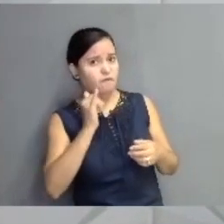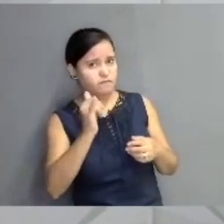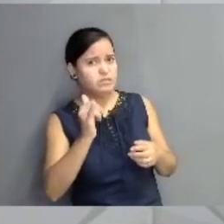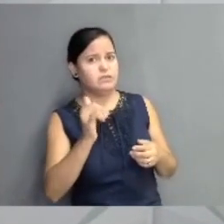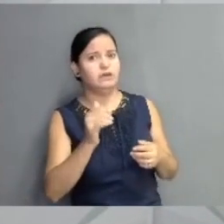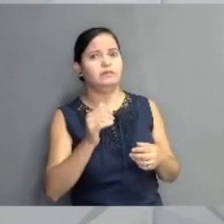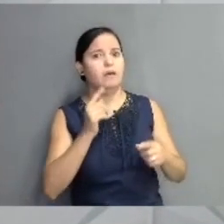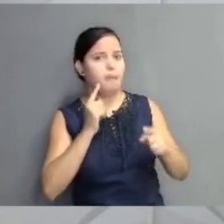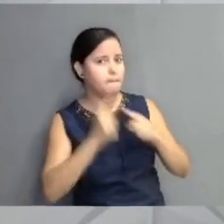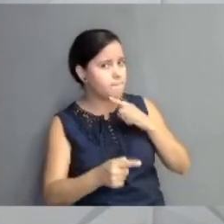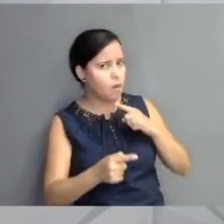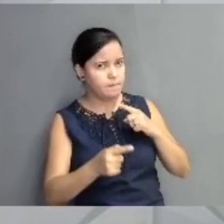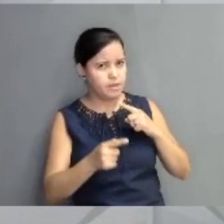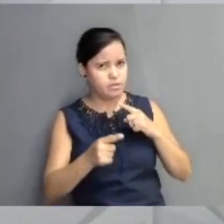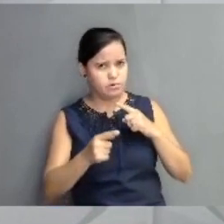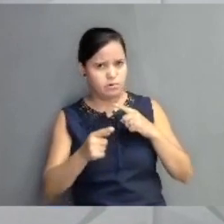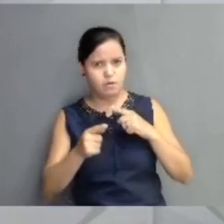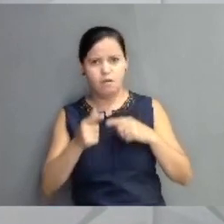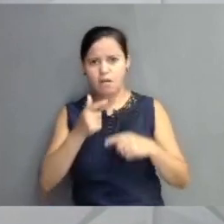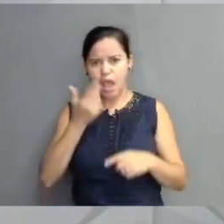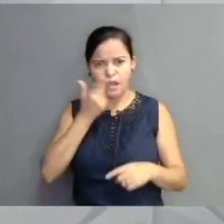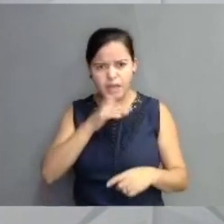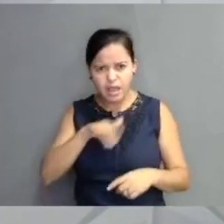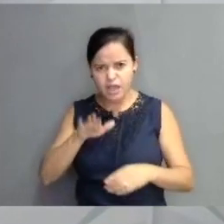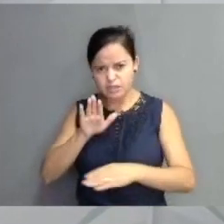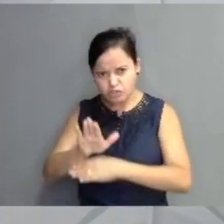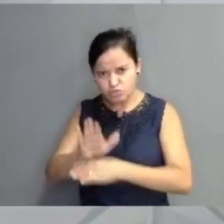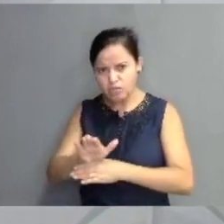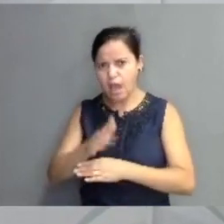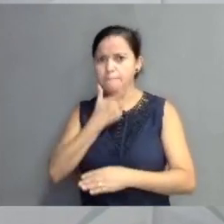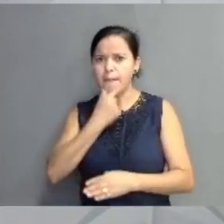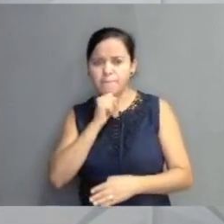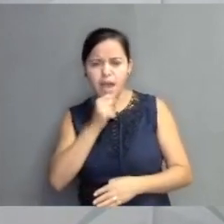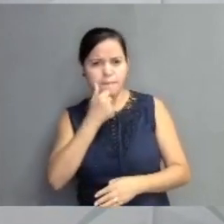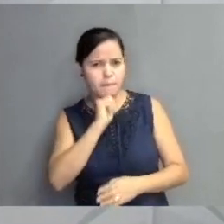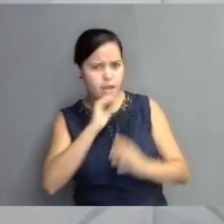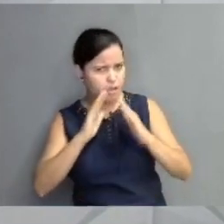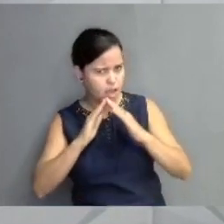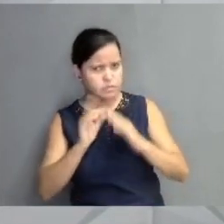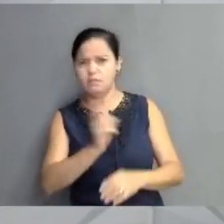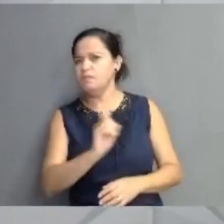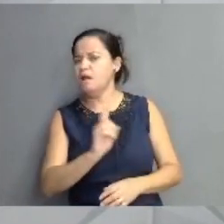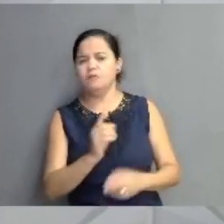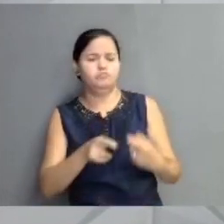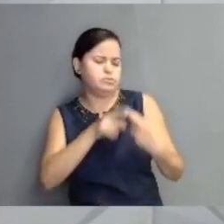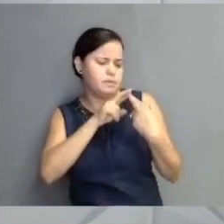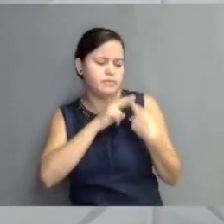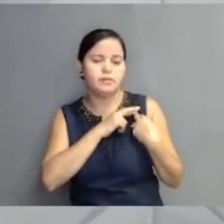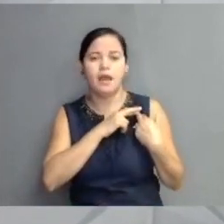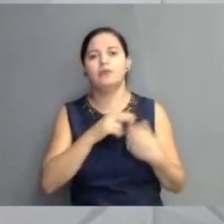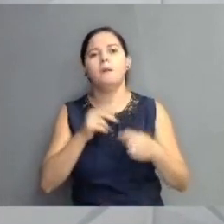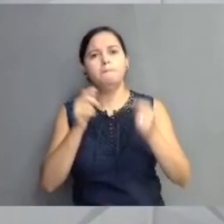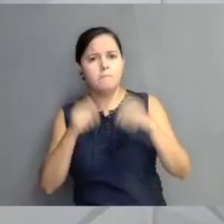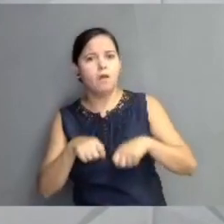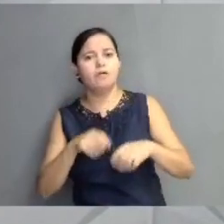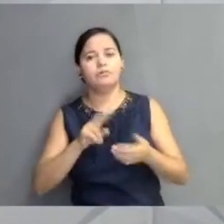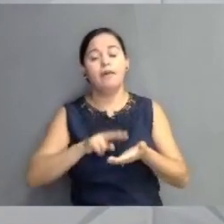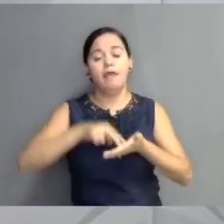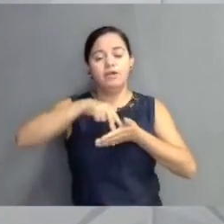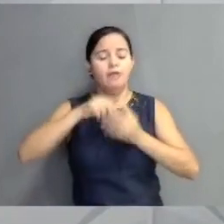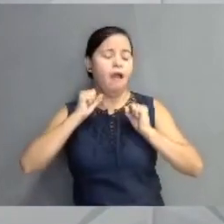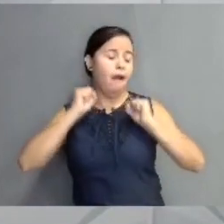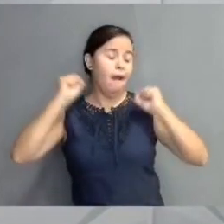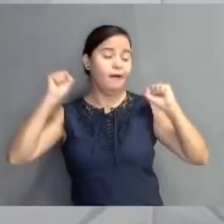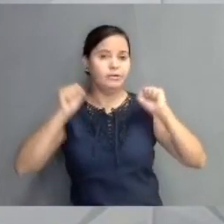não é a criança ajudar o pai, a mãe em casa com as atividades que são também a obrigação de cada um, né? Ao levantar, forrar a cama, colaborar